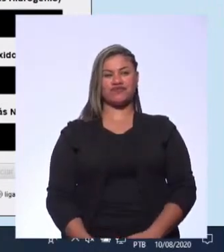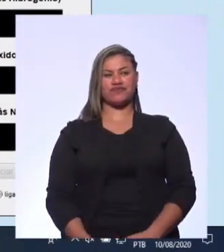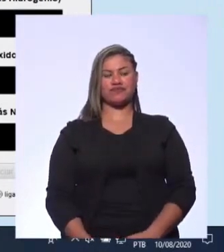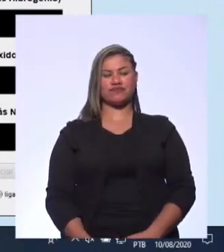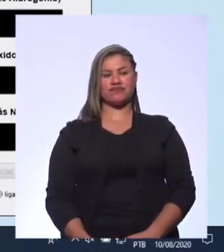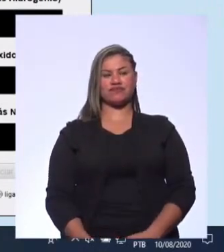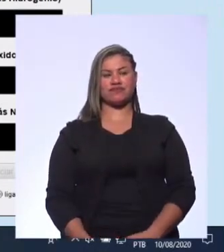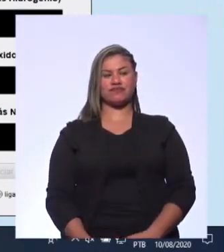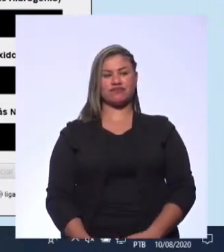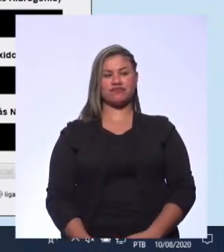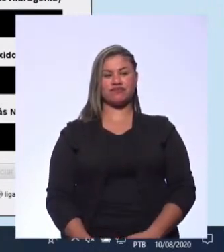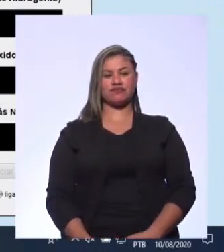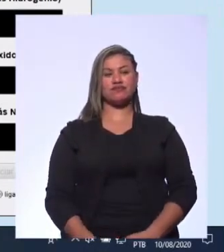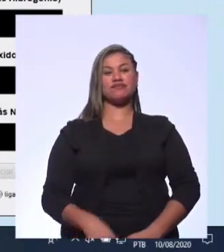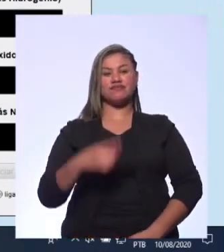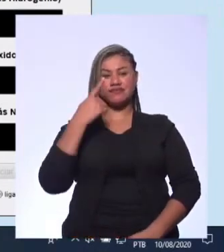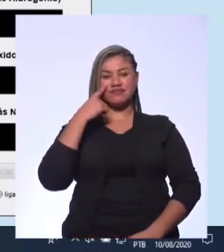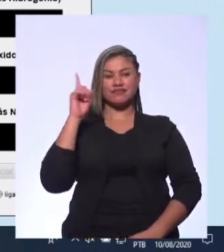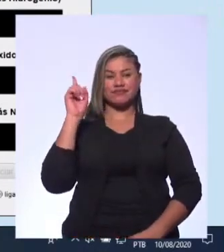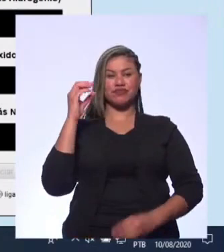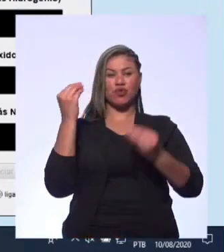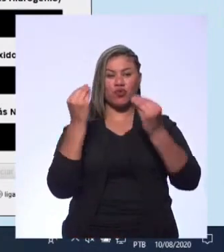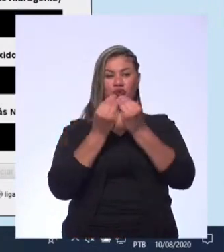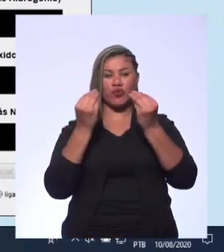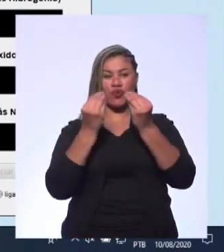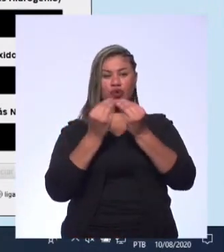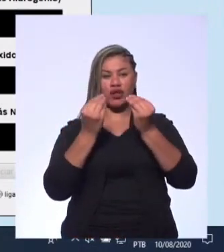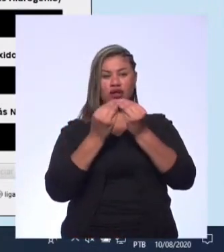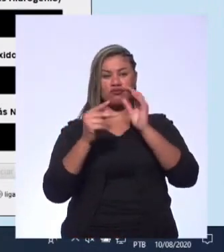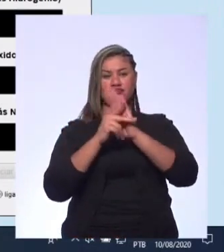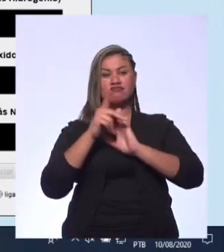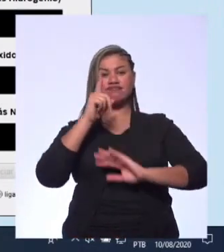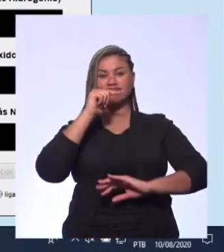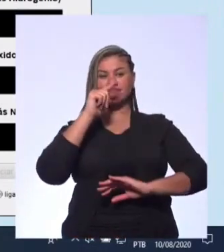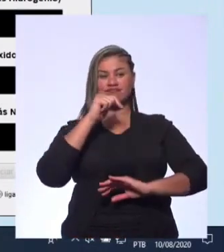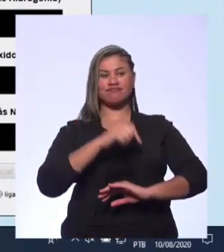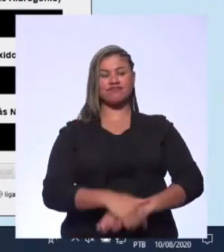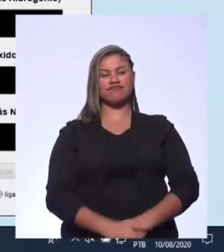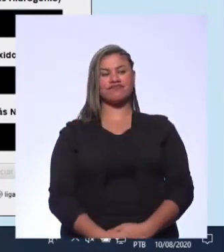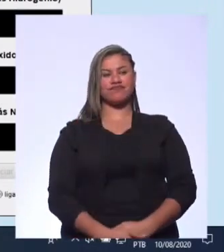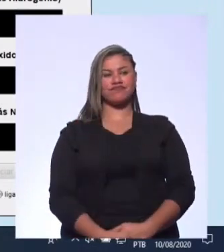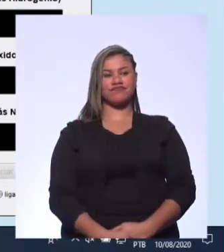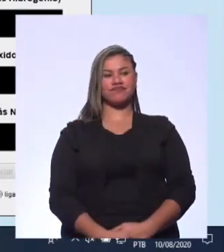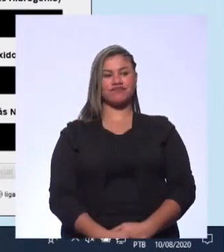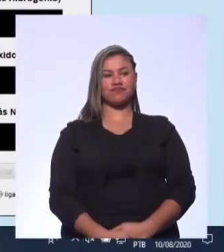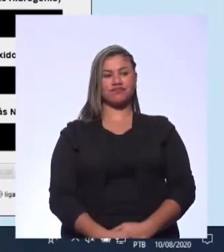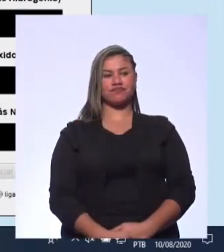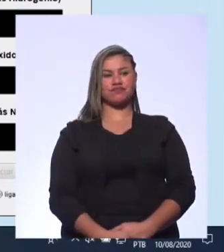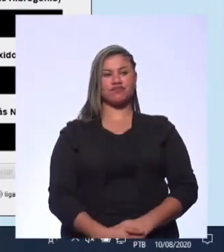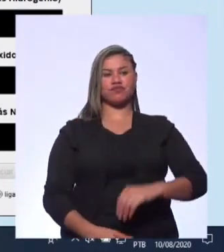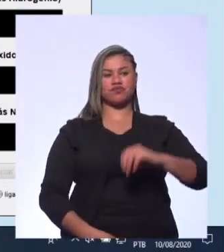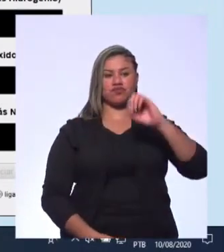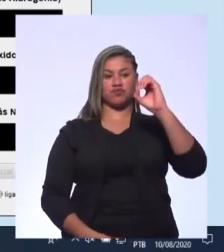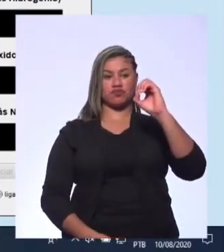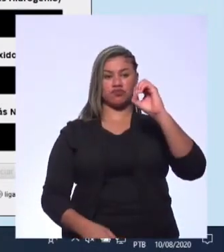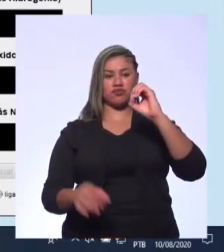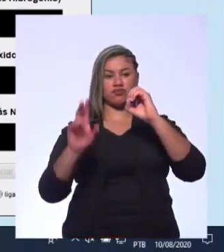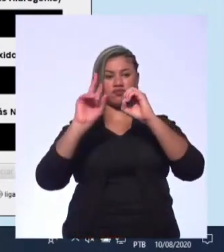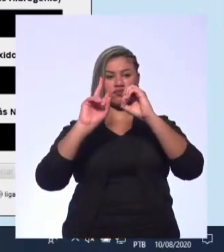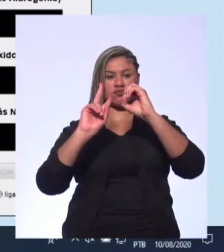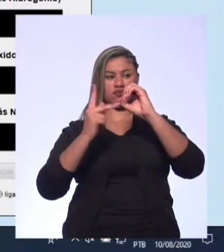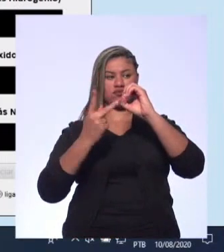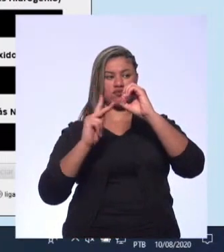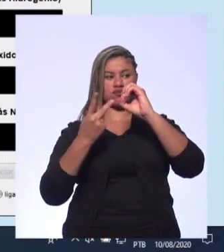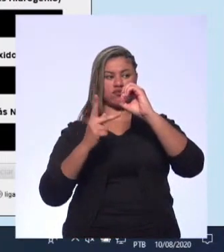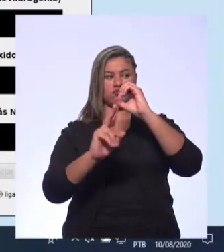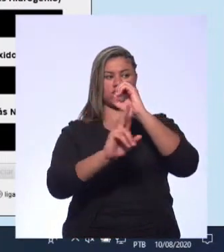molécula de água. Se vocês visualizarem, eu coloquei aqui, ó, o oxigênio, o hidrogênio e o hidrogênio, um ao lado do